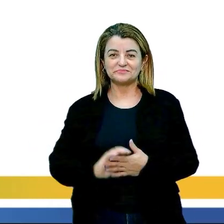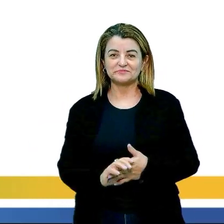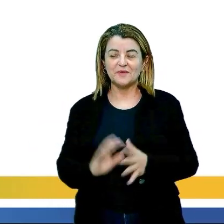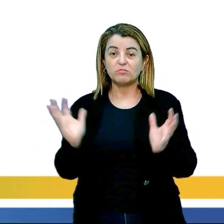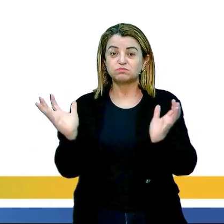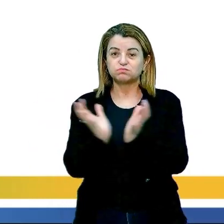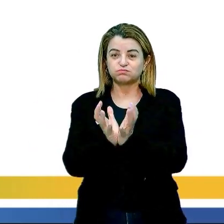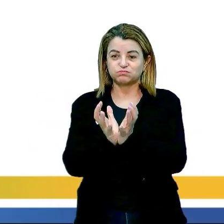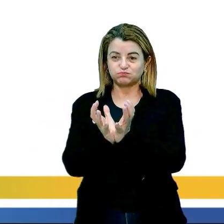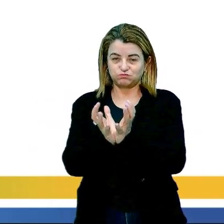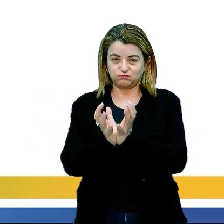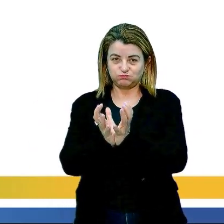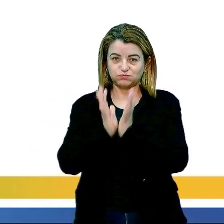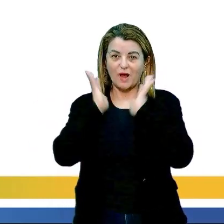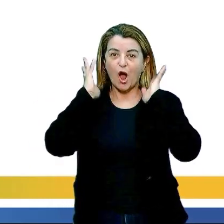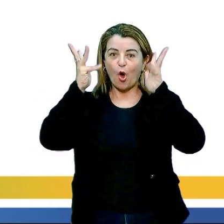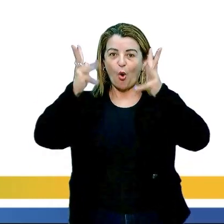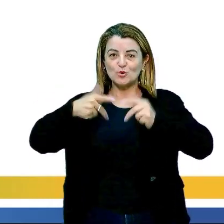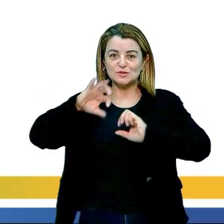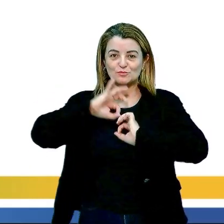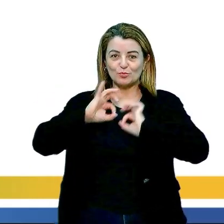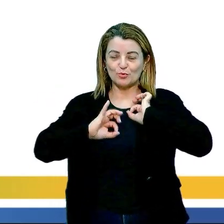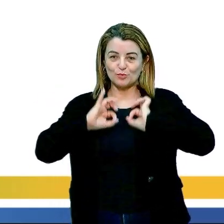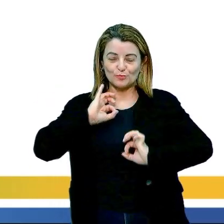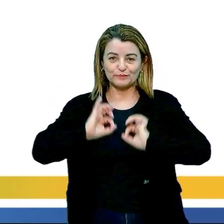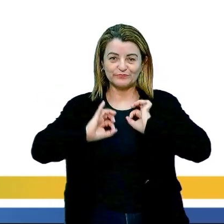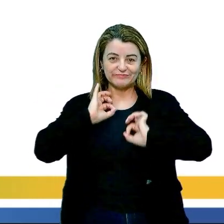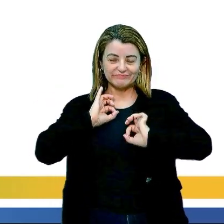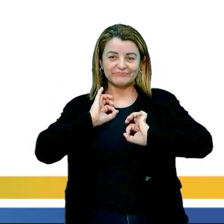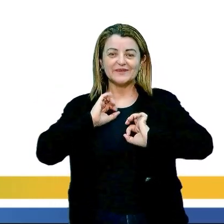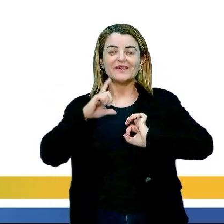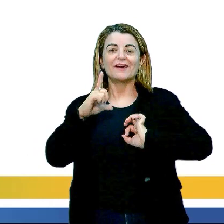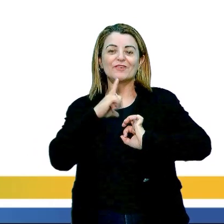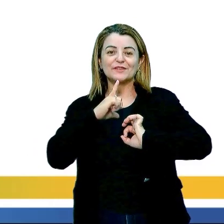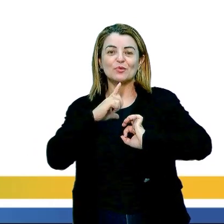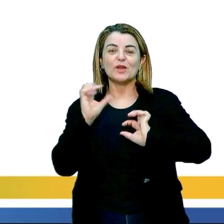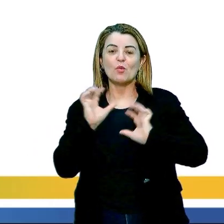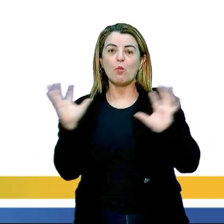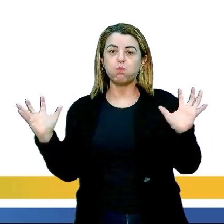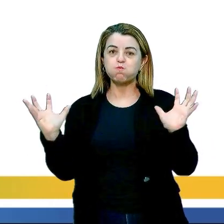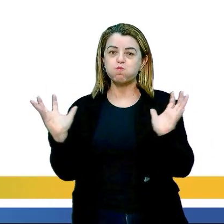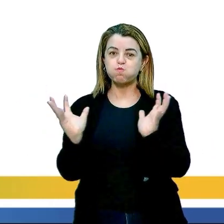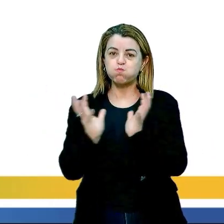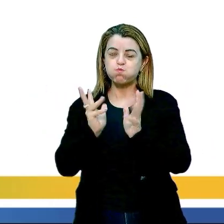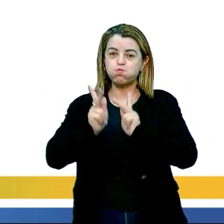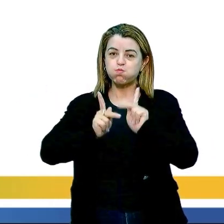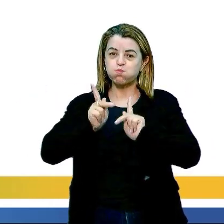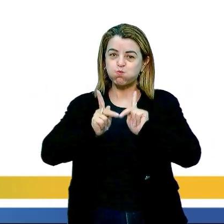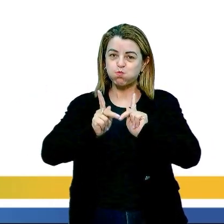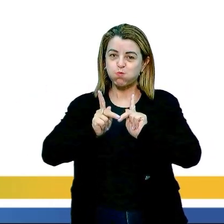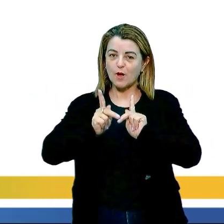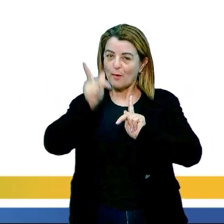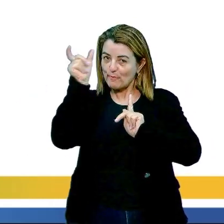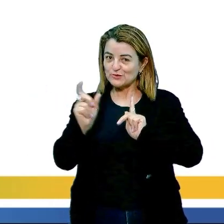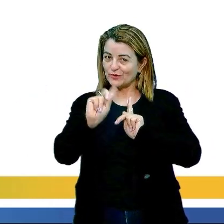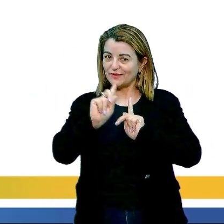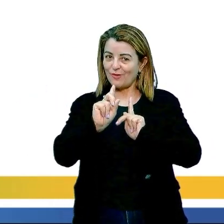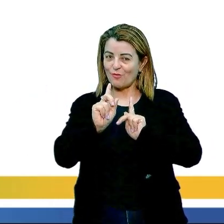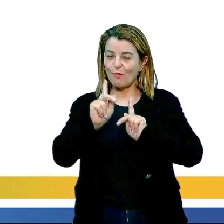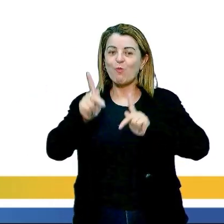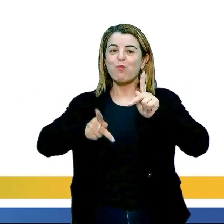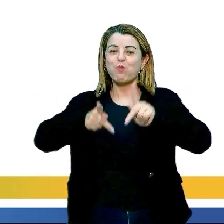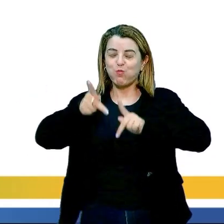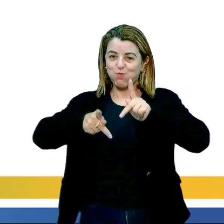Um conjunto dessas onças vai formar uma população. Então, população é